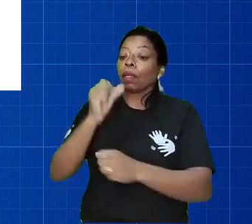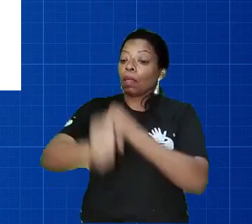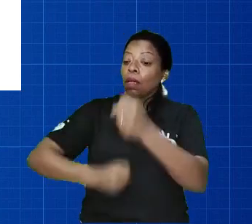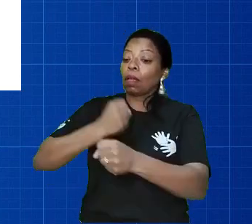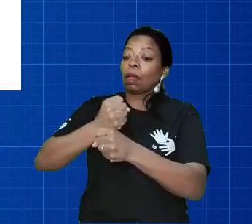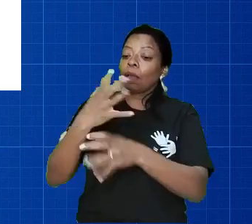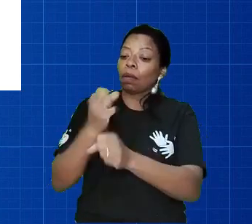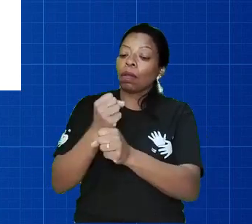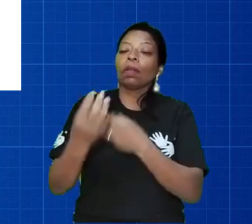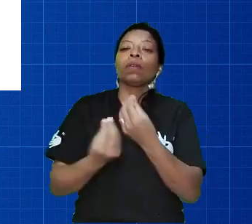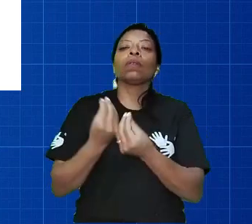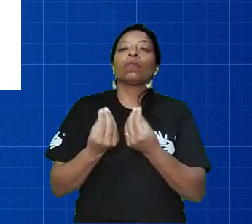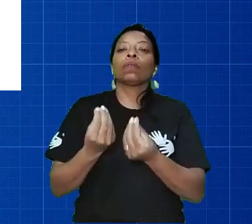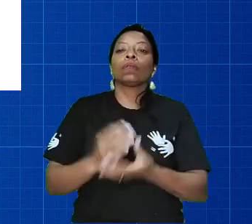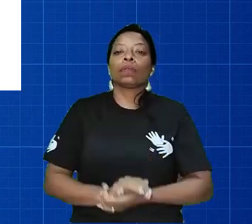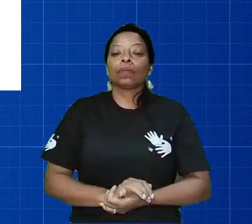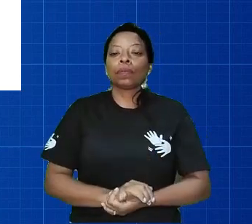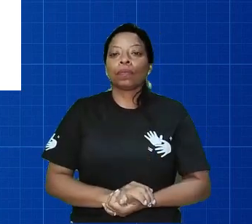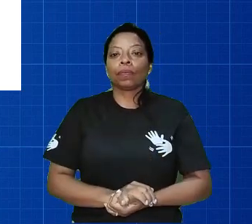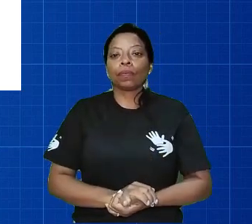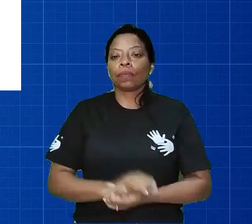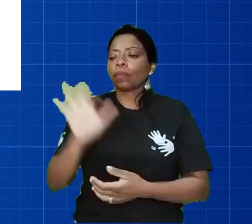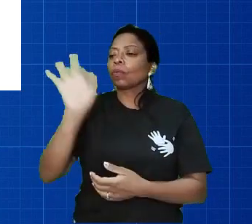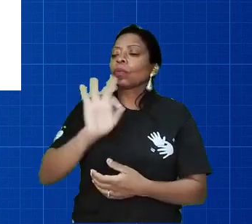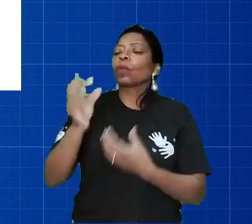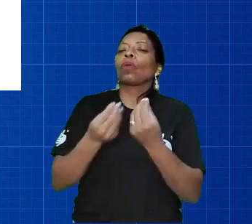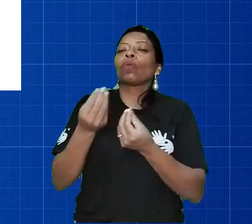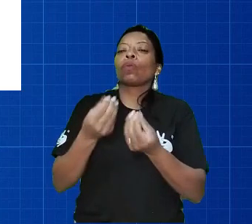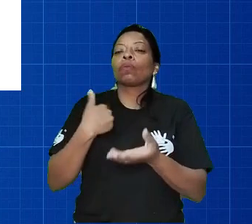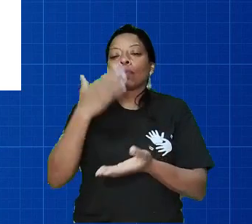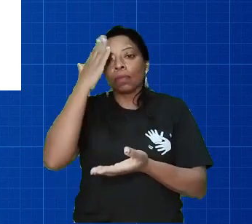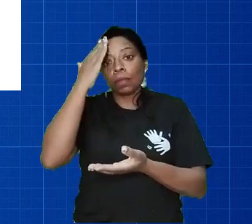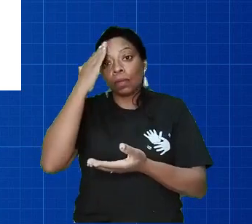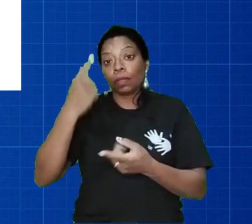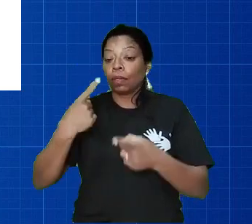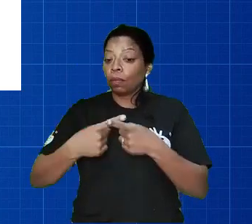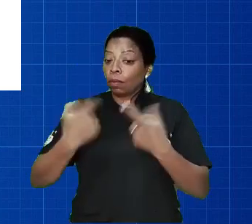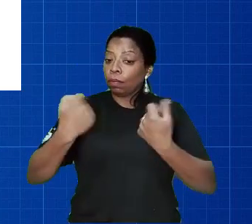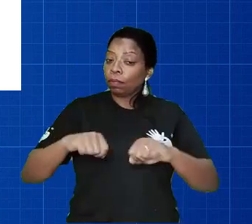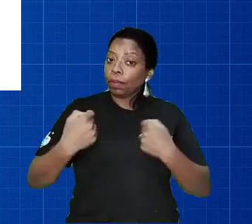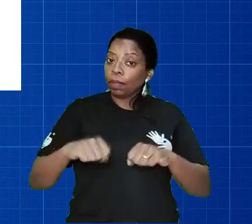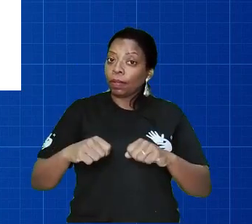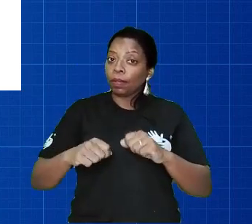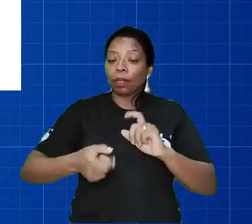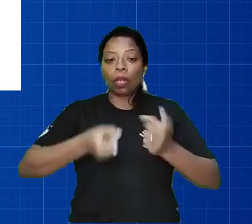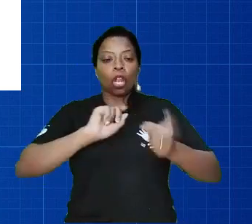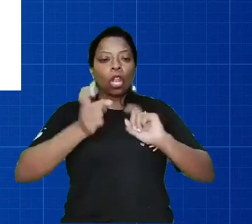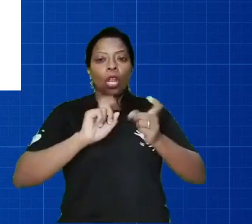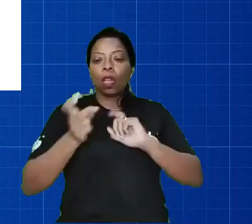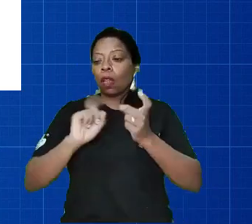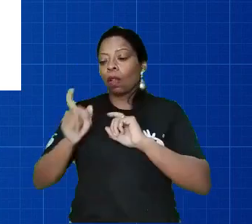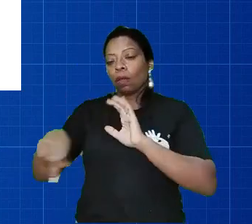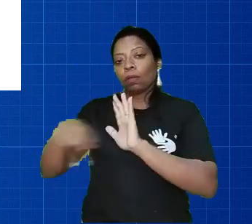letivo. A definição da porcentagem de custeio e capital deve acontecer em assembleia da PPF e do Conselho